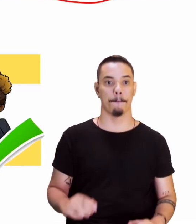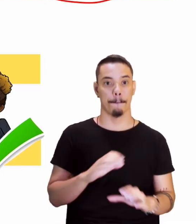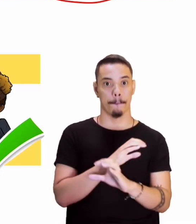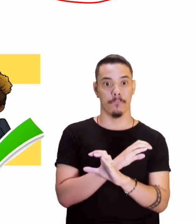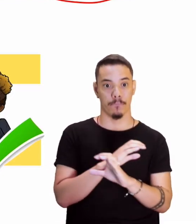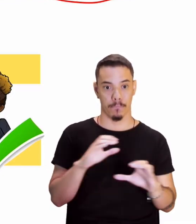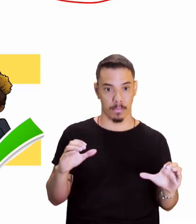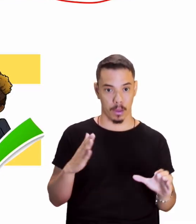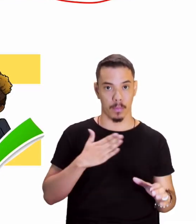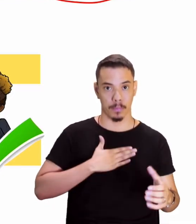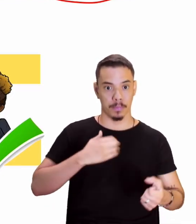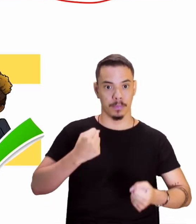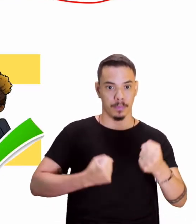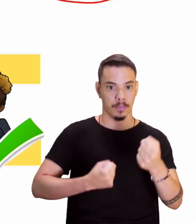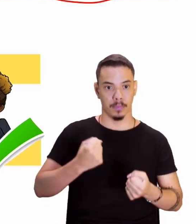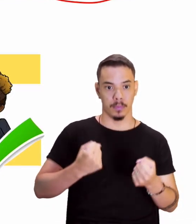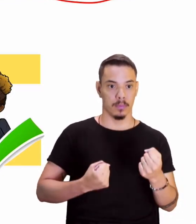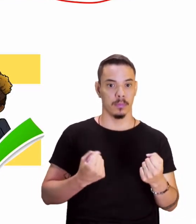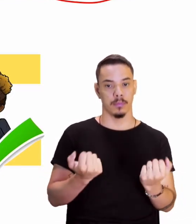meu carro